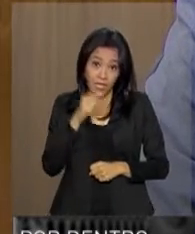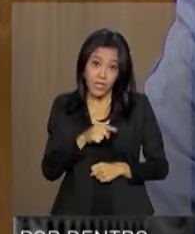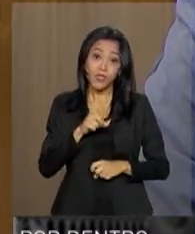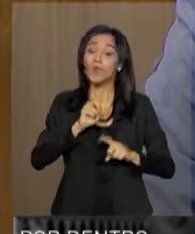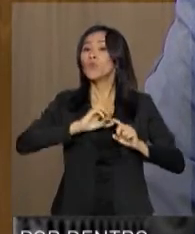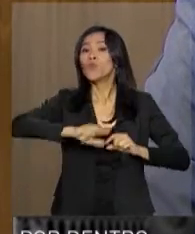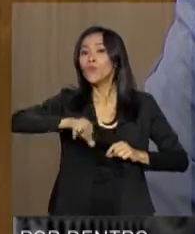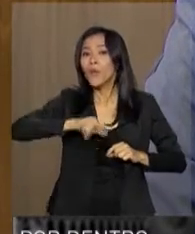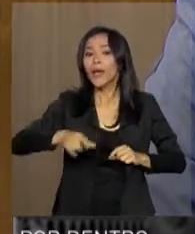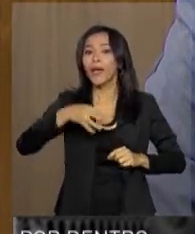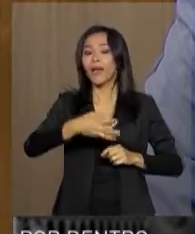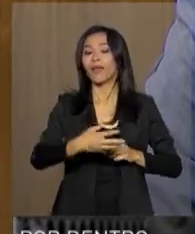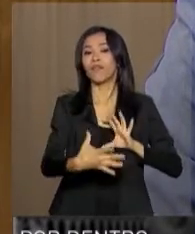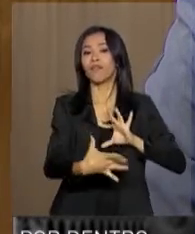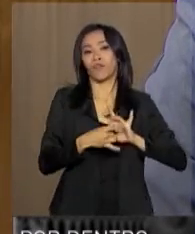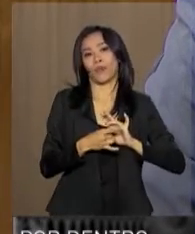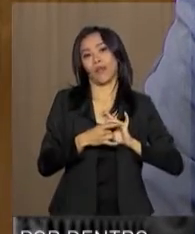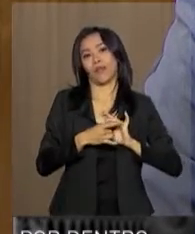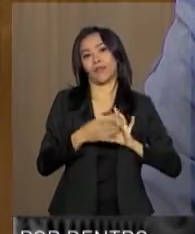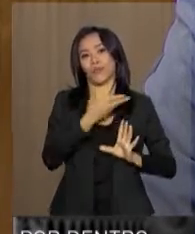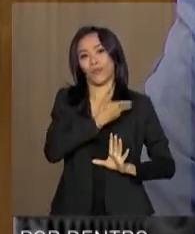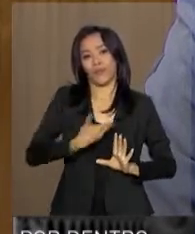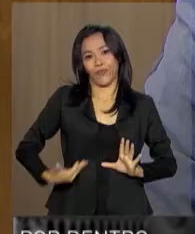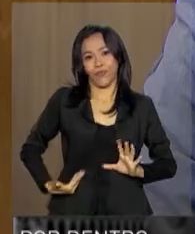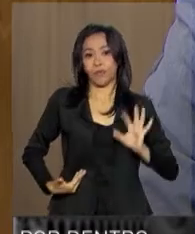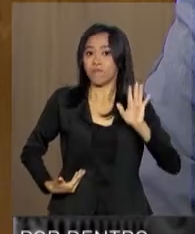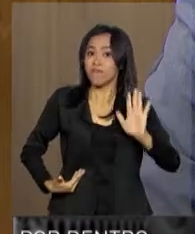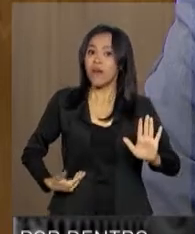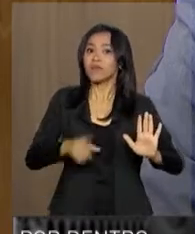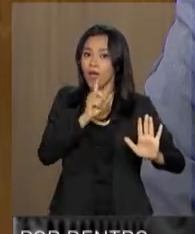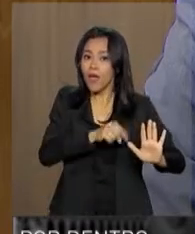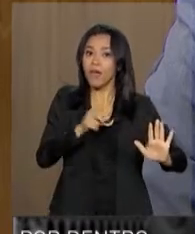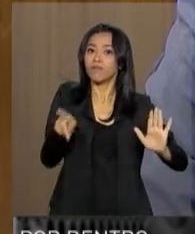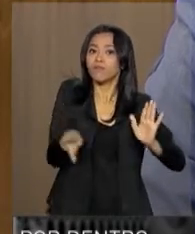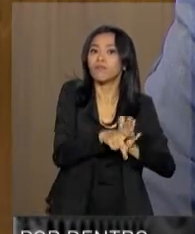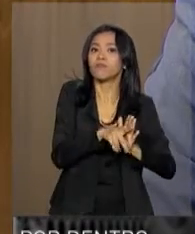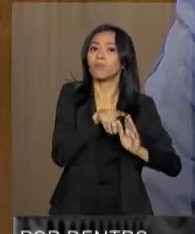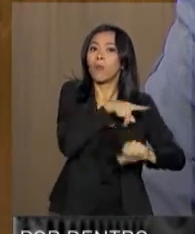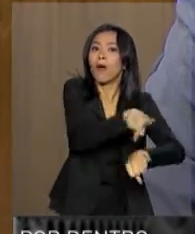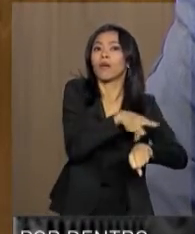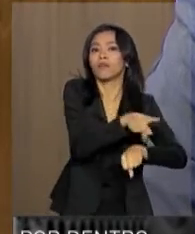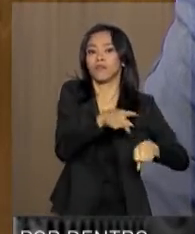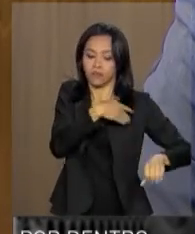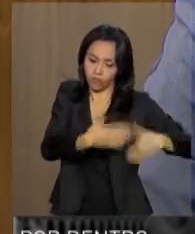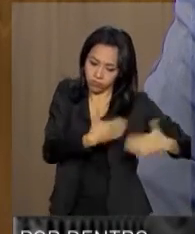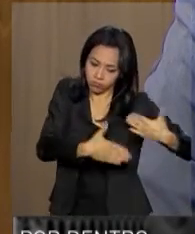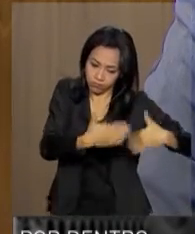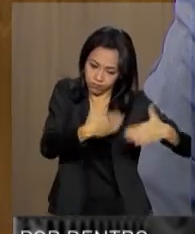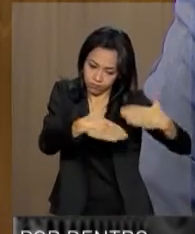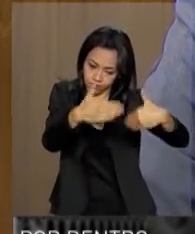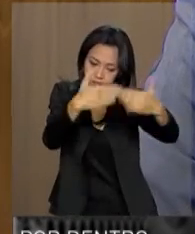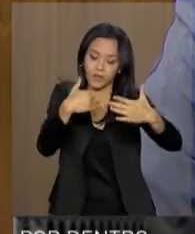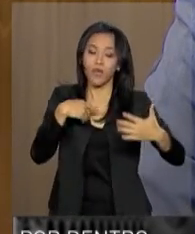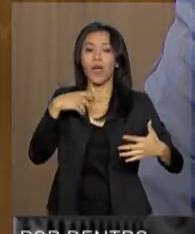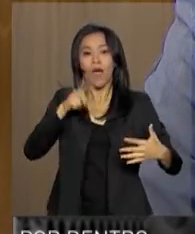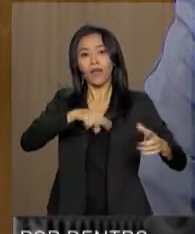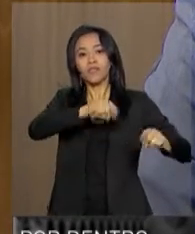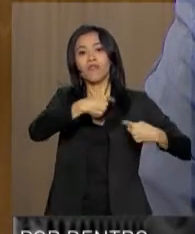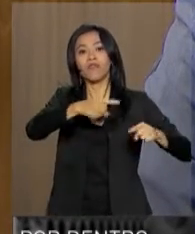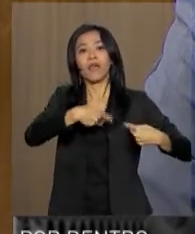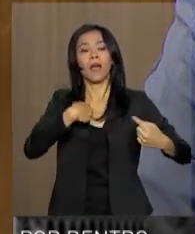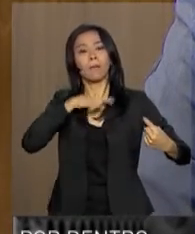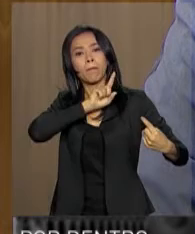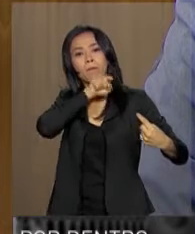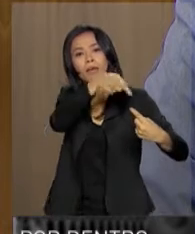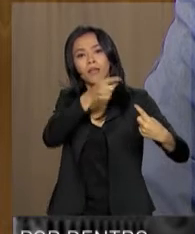um programa de estado a gente realmente precisa voltará a nos desafiar a traçar metas ea ver os caminhos